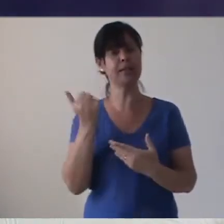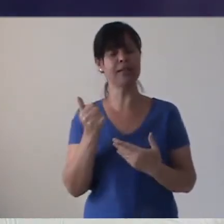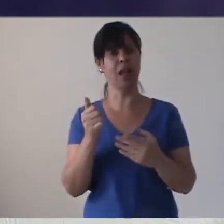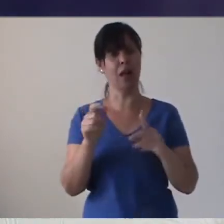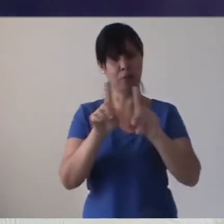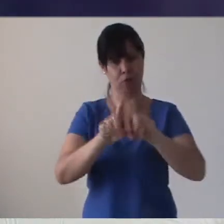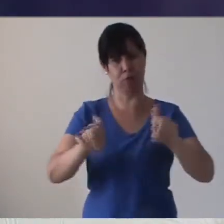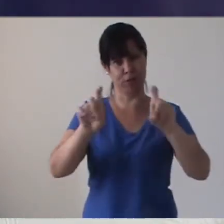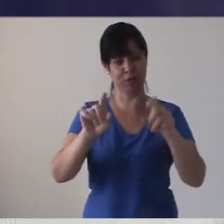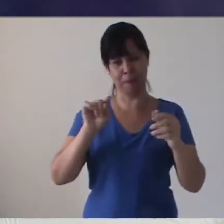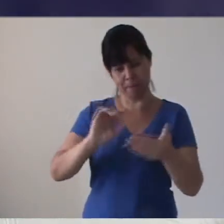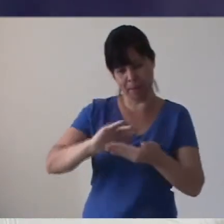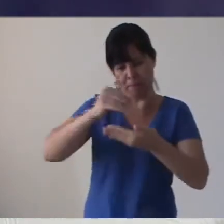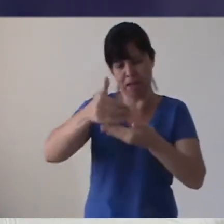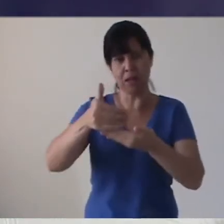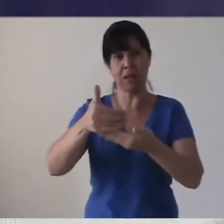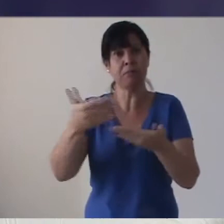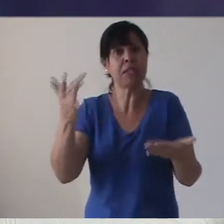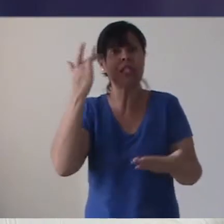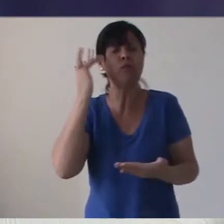sabe entrar no portal da escola,